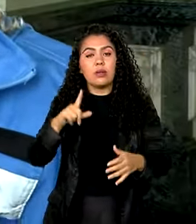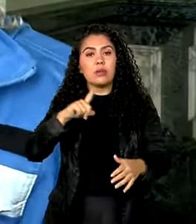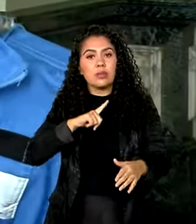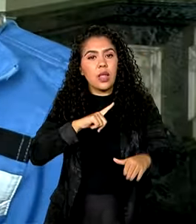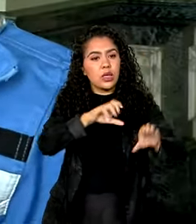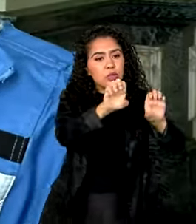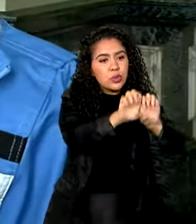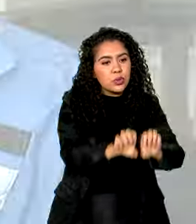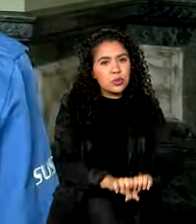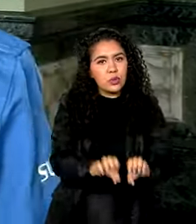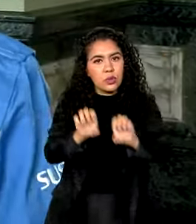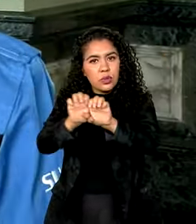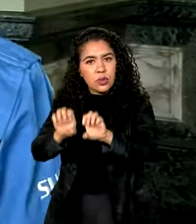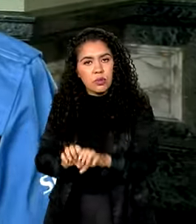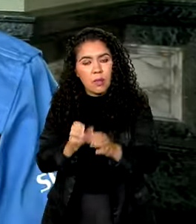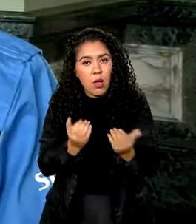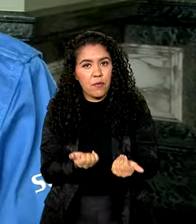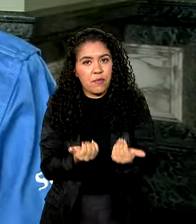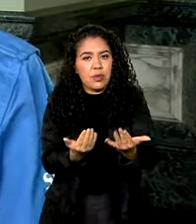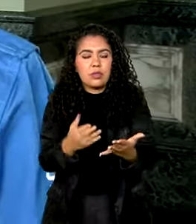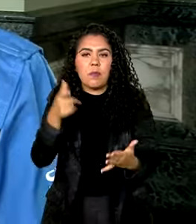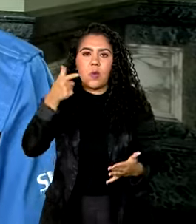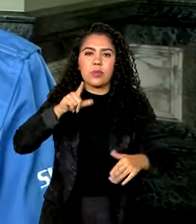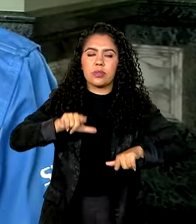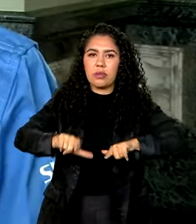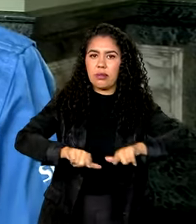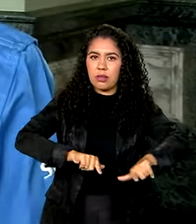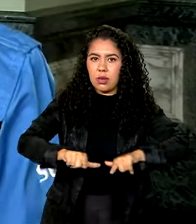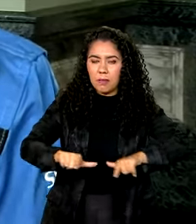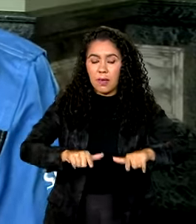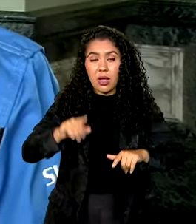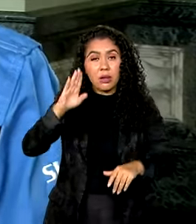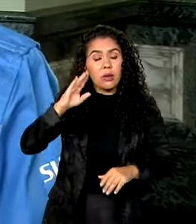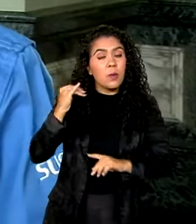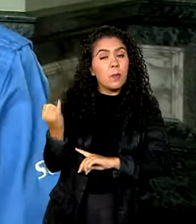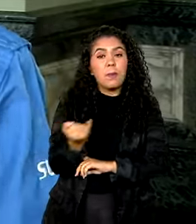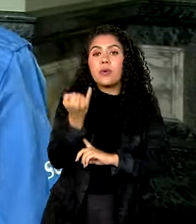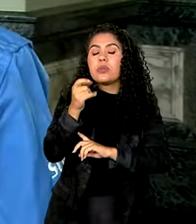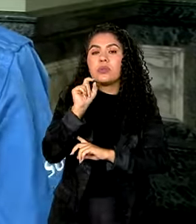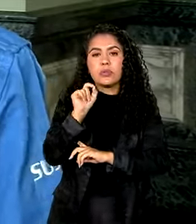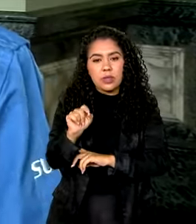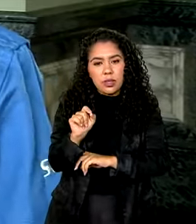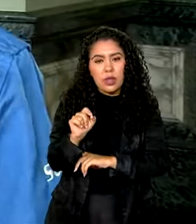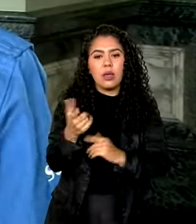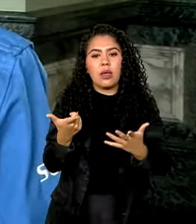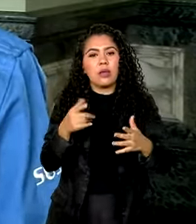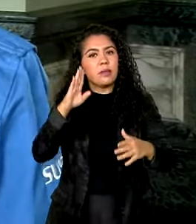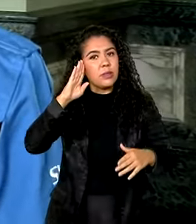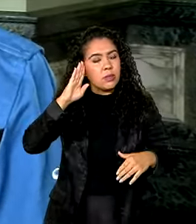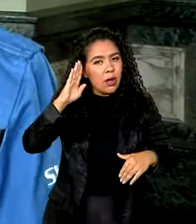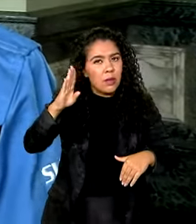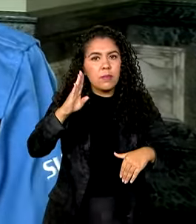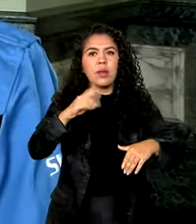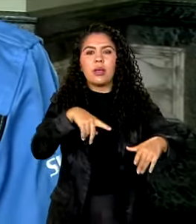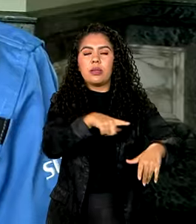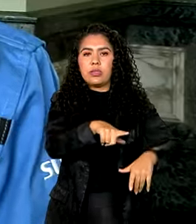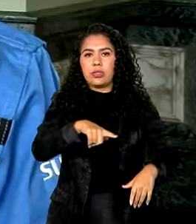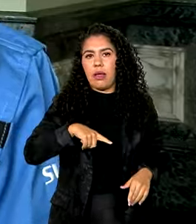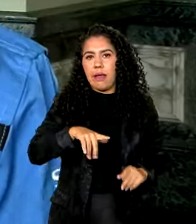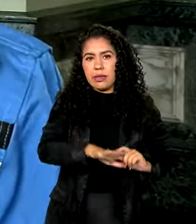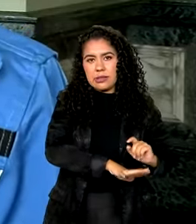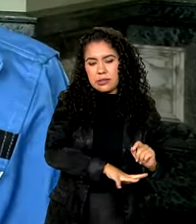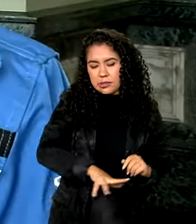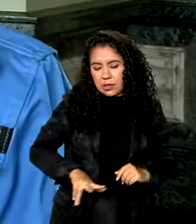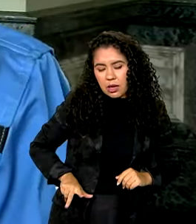tenham condições de trabalho. Especificamente, a gente falou sobre alguns pontos, né, importantes que tangem ali os povos de terreiro, ciganos, né,